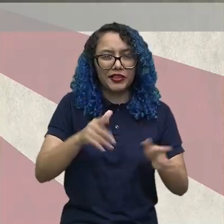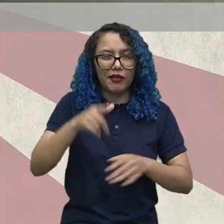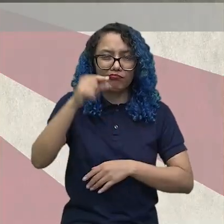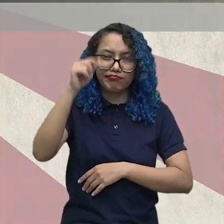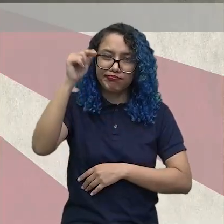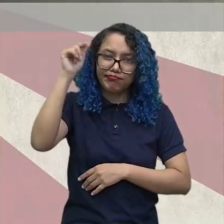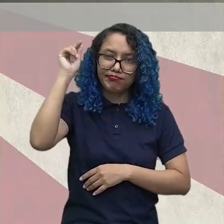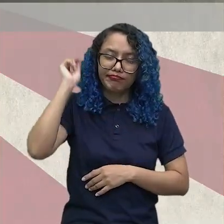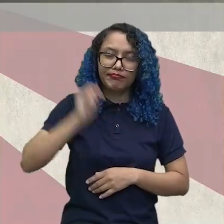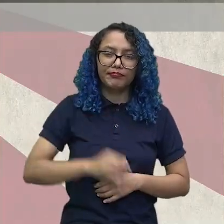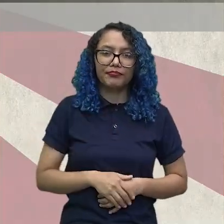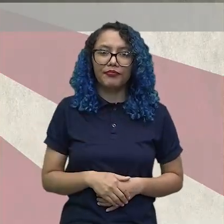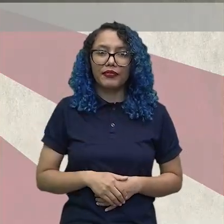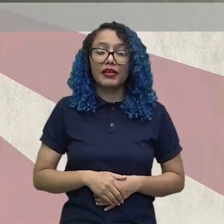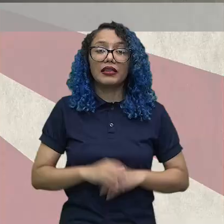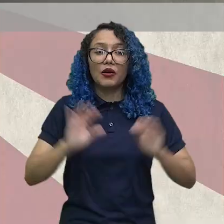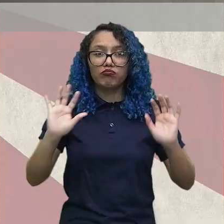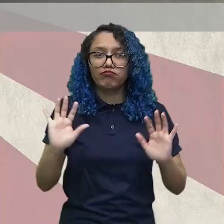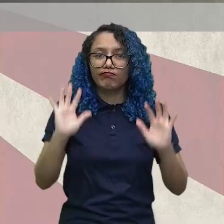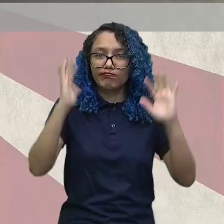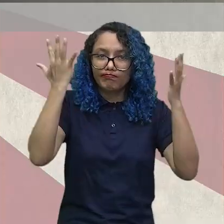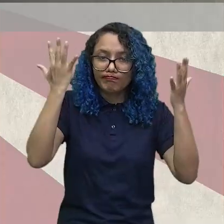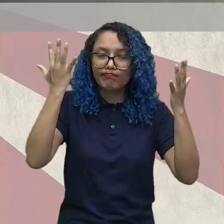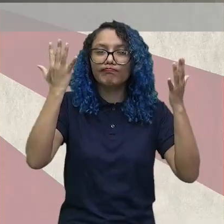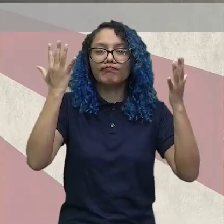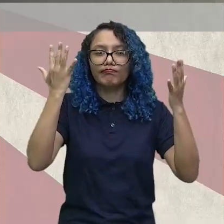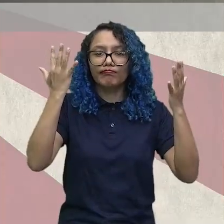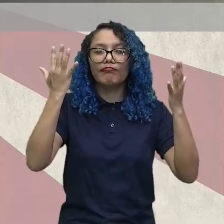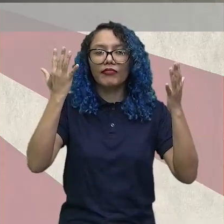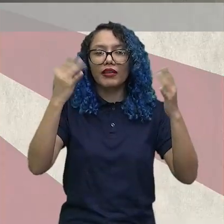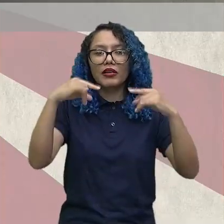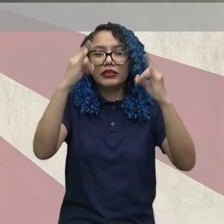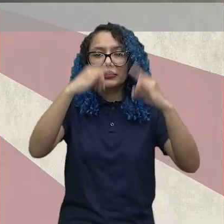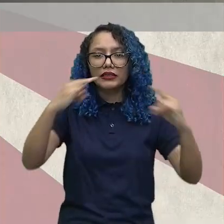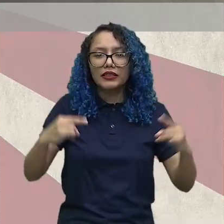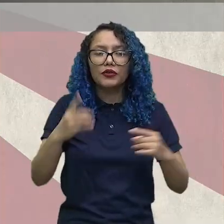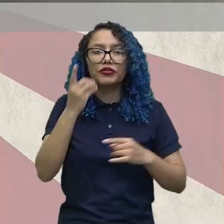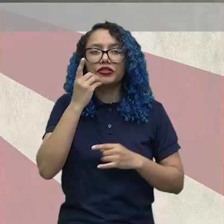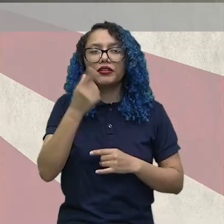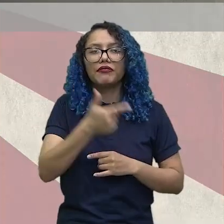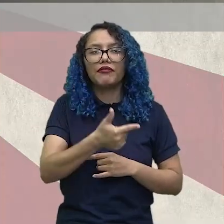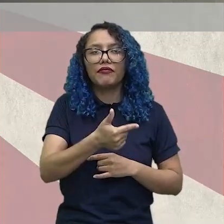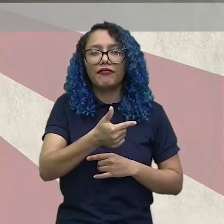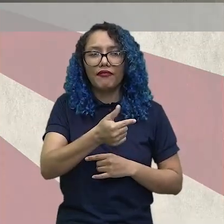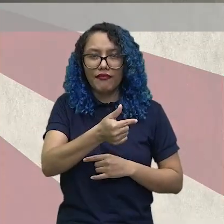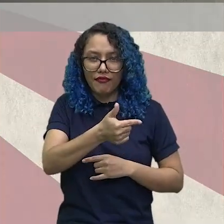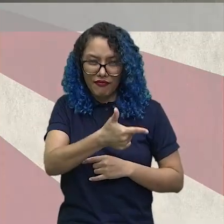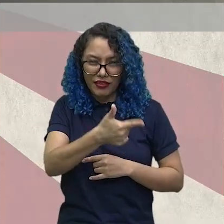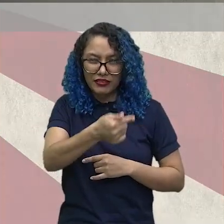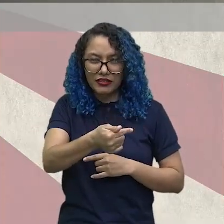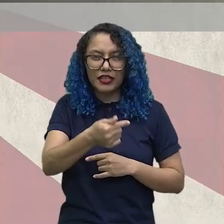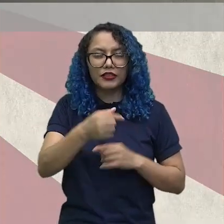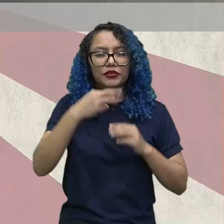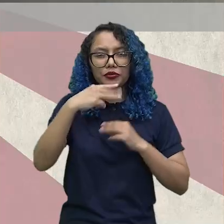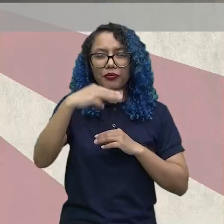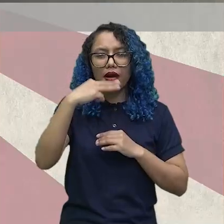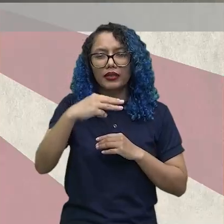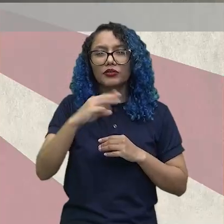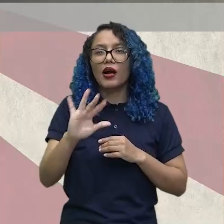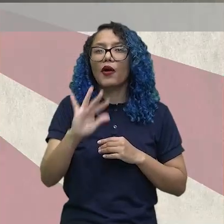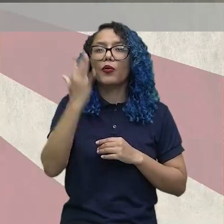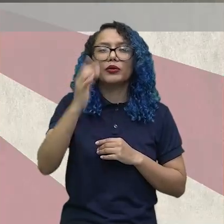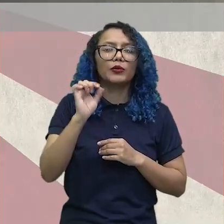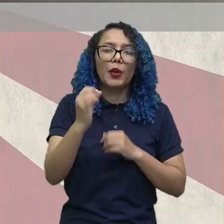vista que a data de celebração do circo é 27 de março, exatamente porque teve um ocorrido